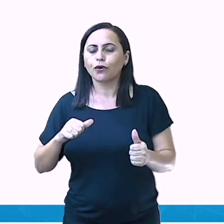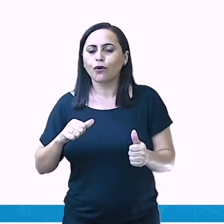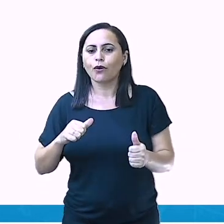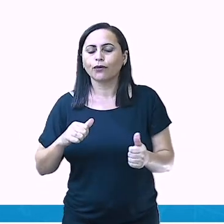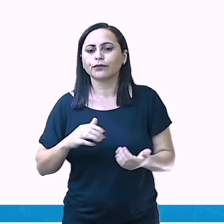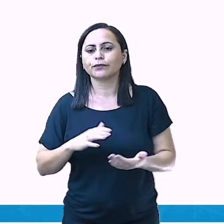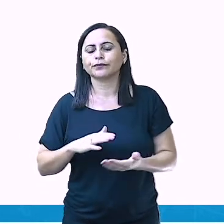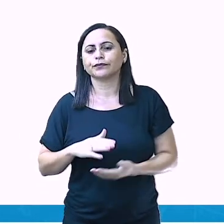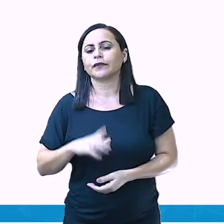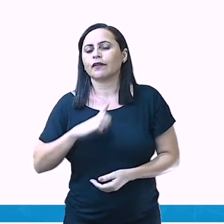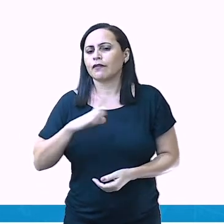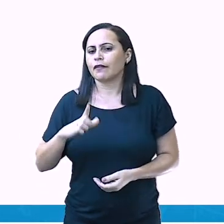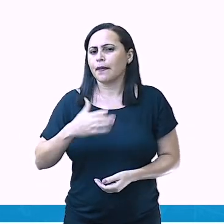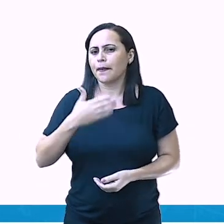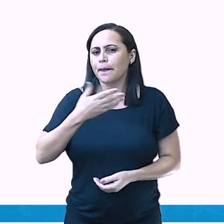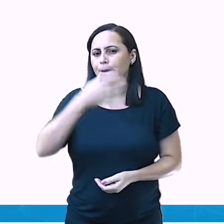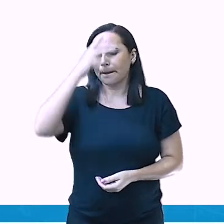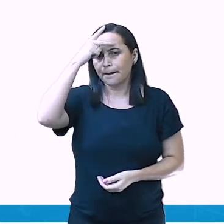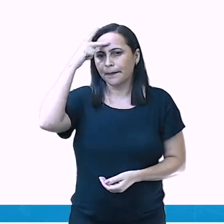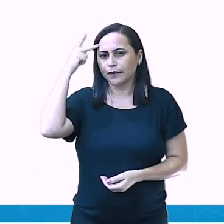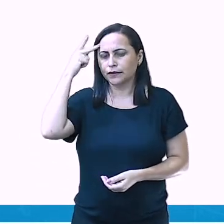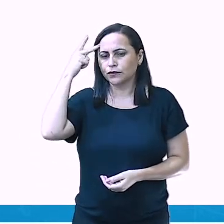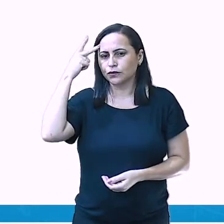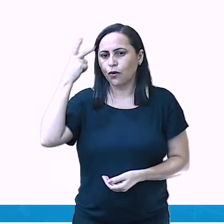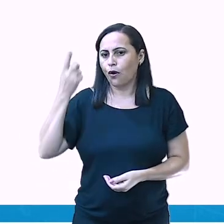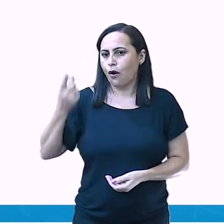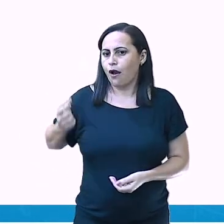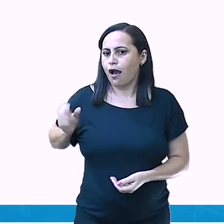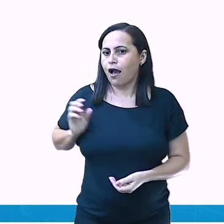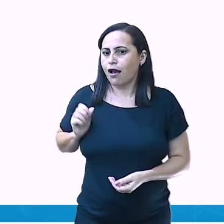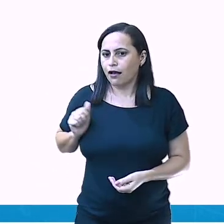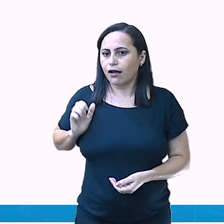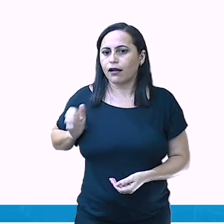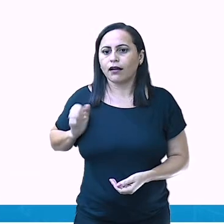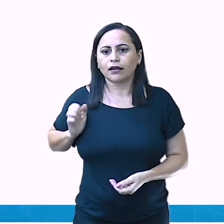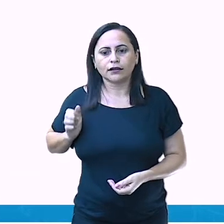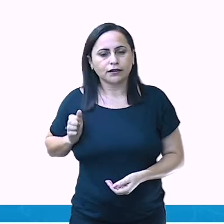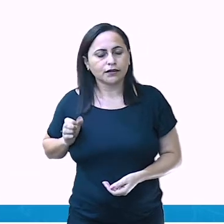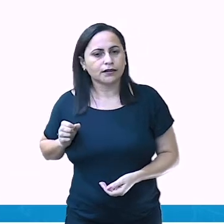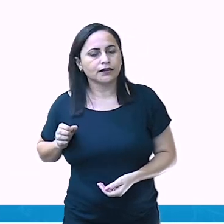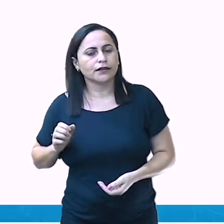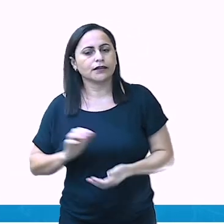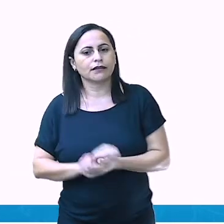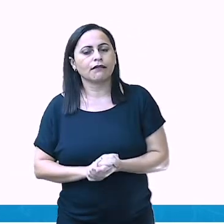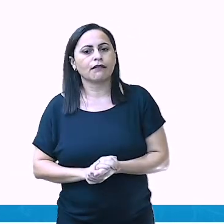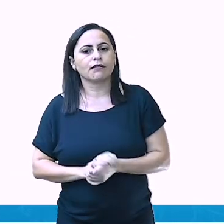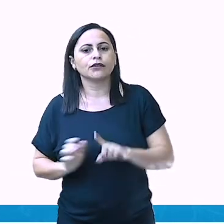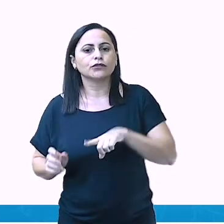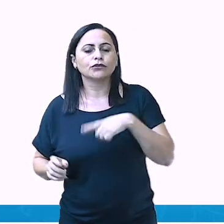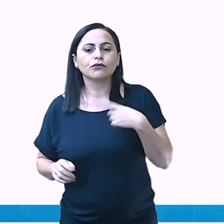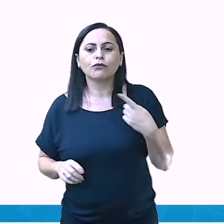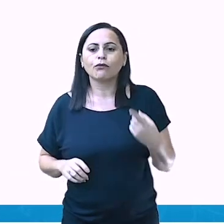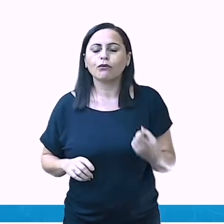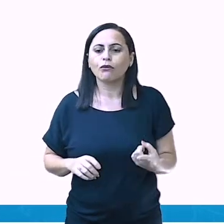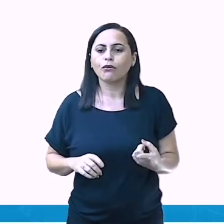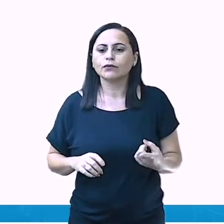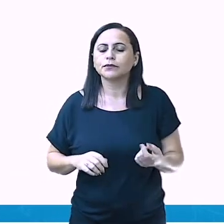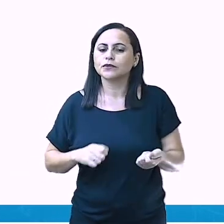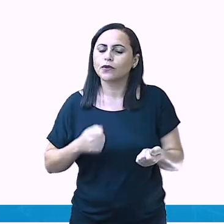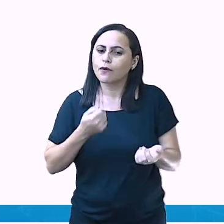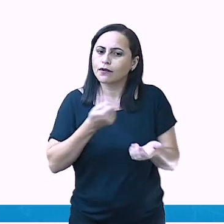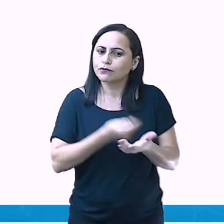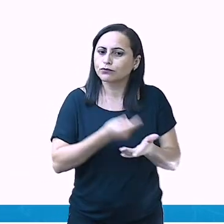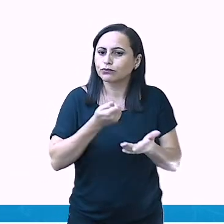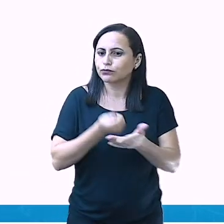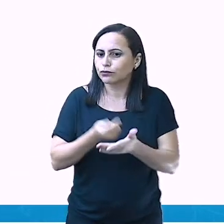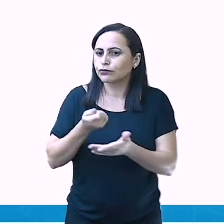ricas, né? Ou seja, se eu produzo uma certa quantidade de coisa, mais pessoas vão ali comprar. Então, as práticas comerciais